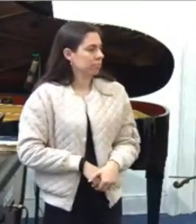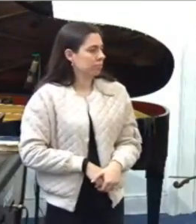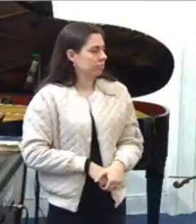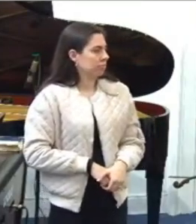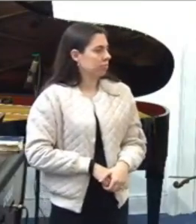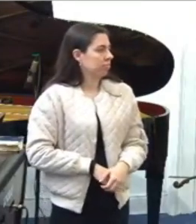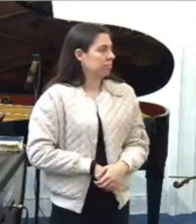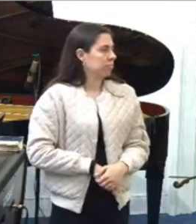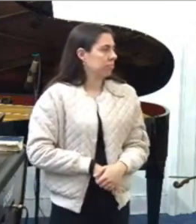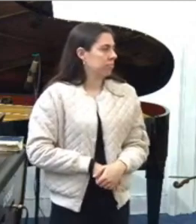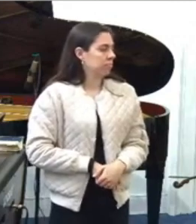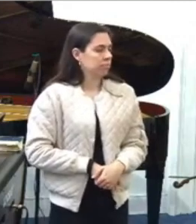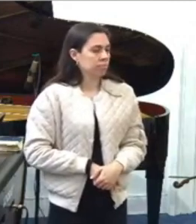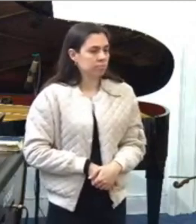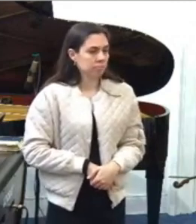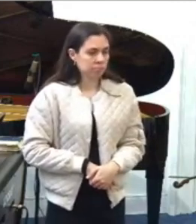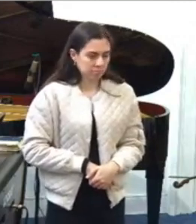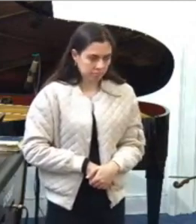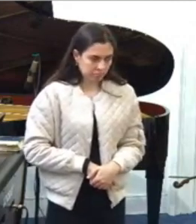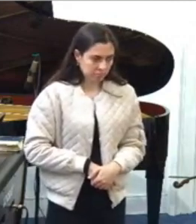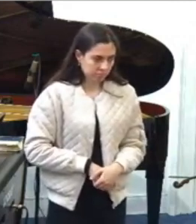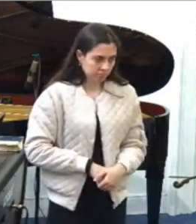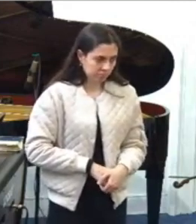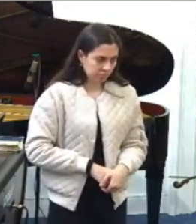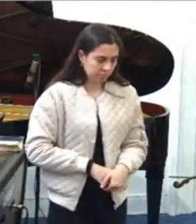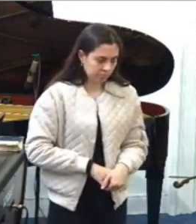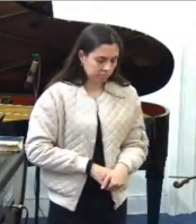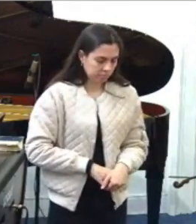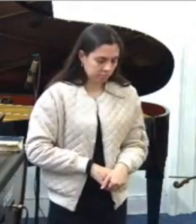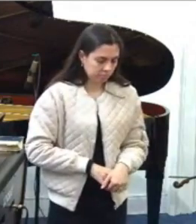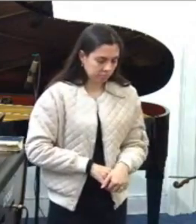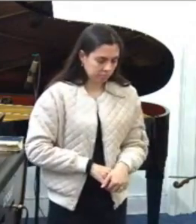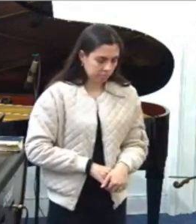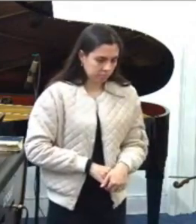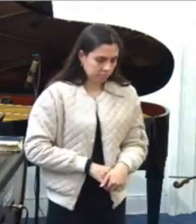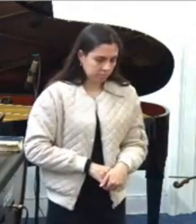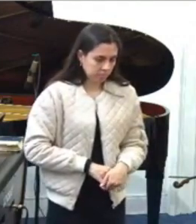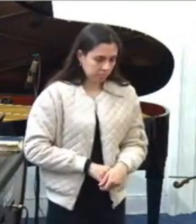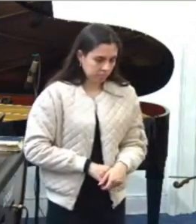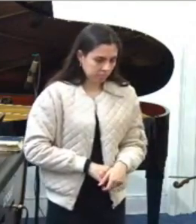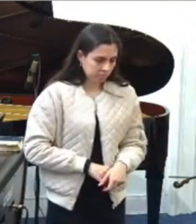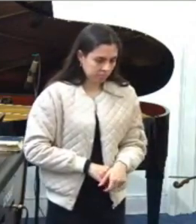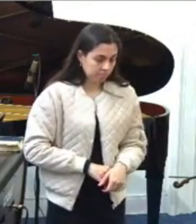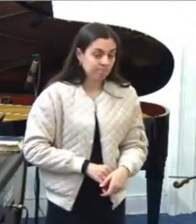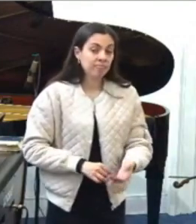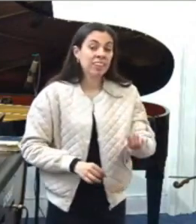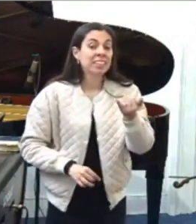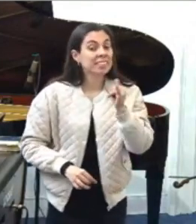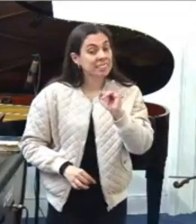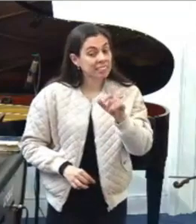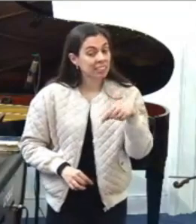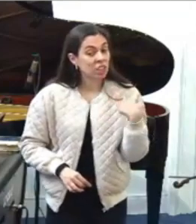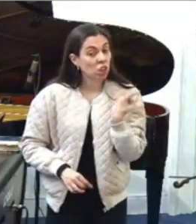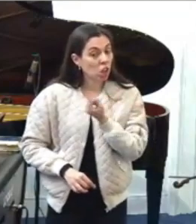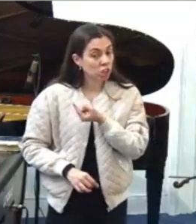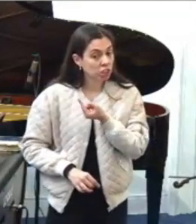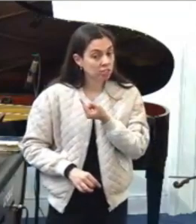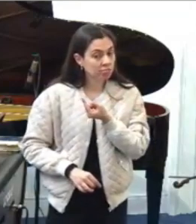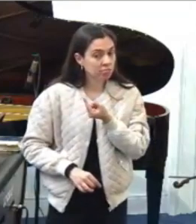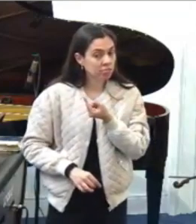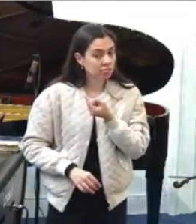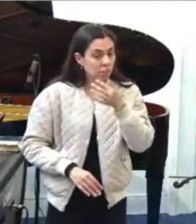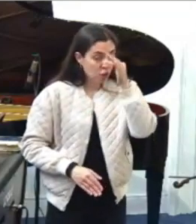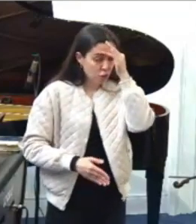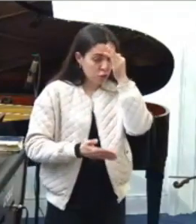vidas. Quando negligenciamos Bíblia, oração e comunhão com os nossos irmãos, nossa fé é enfraquecida a tal ponto que